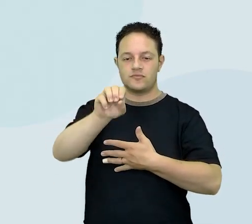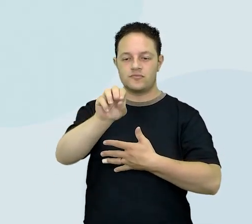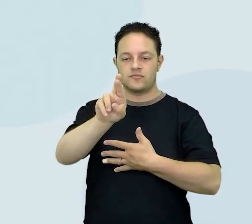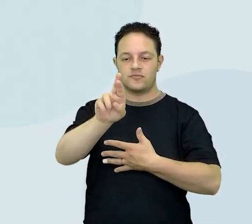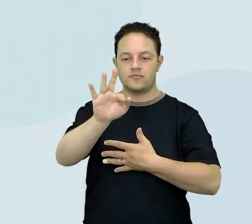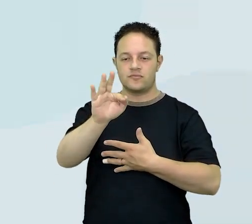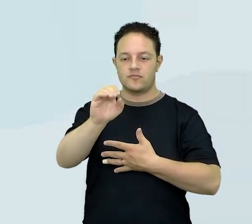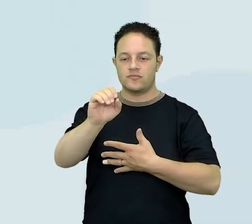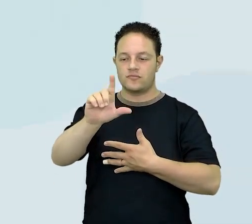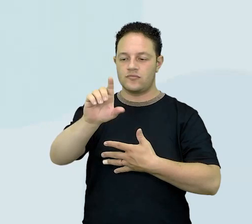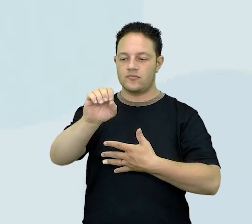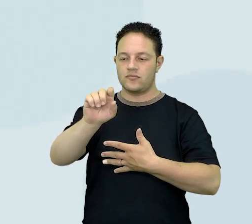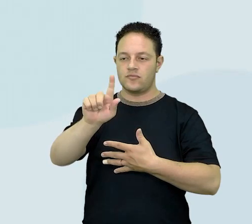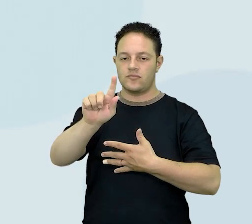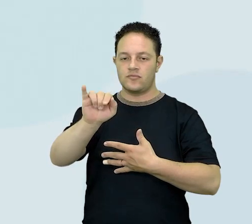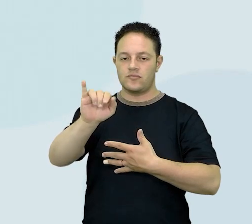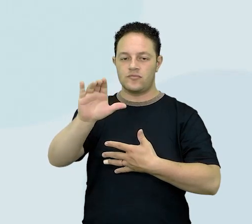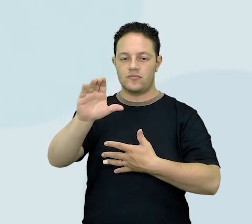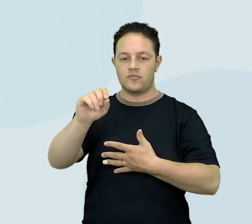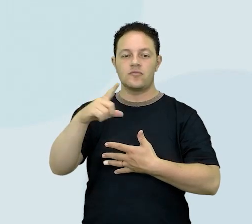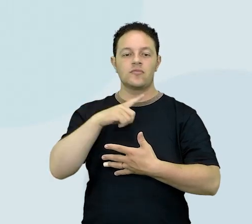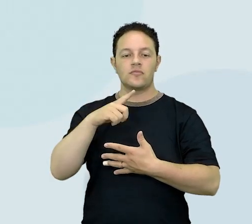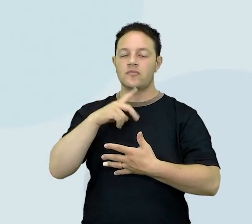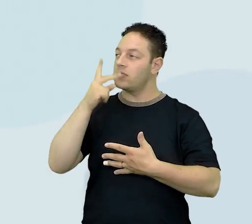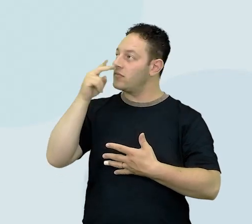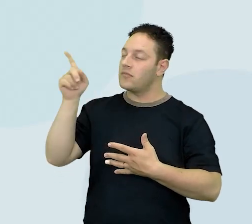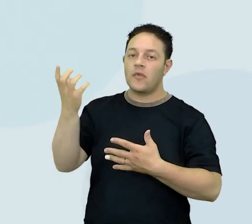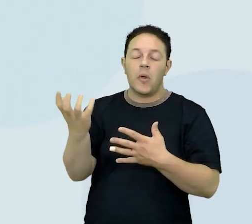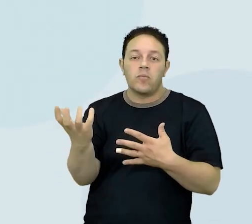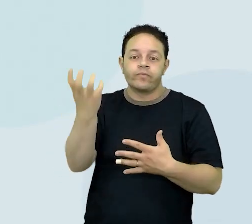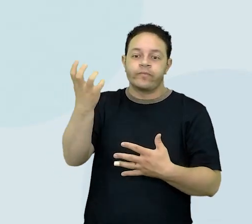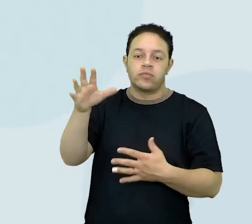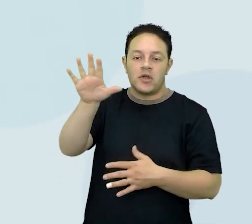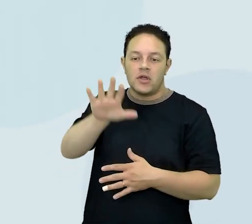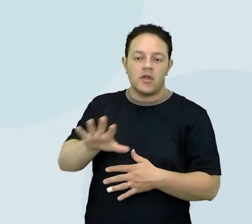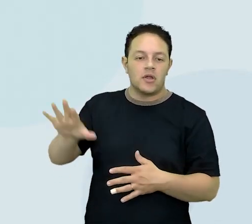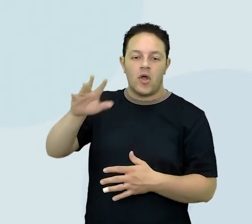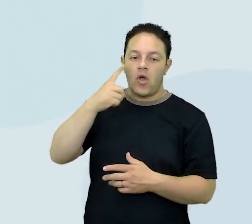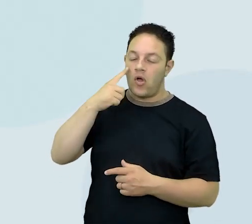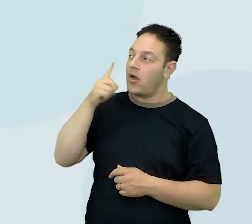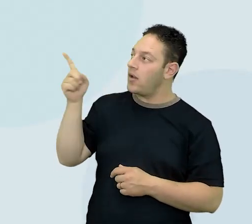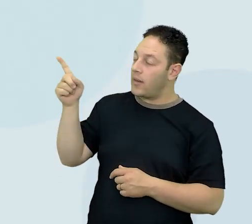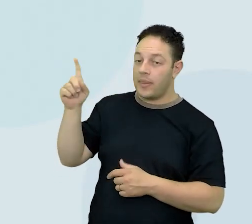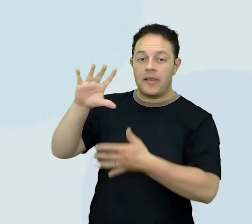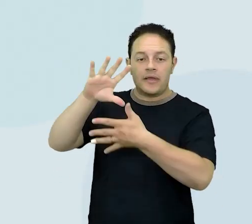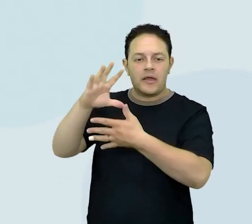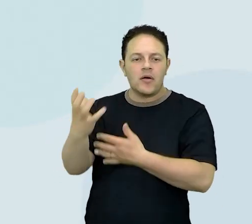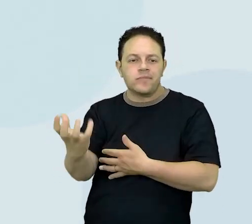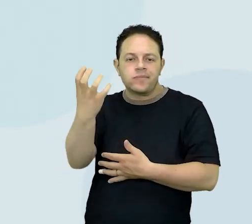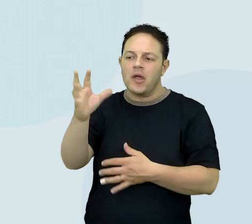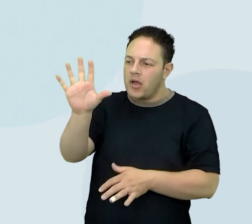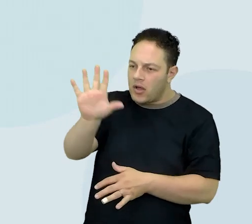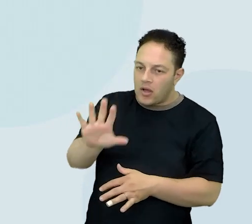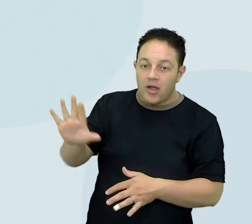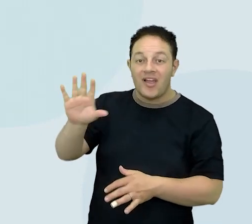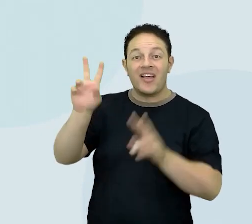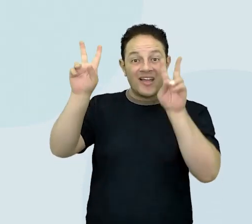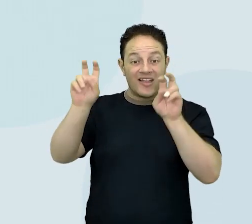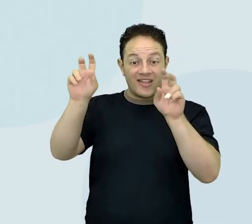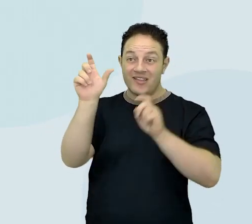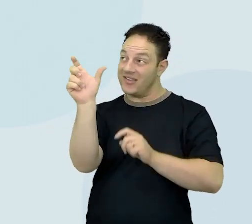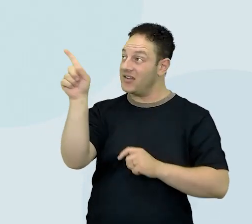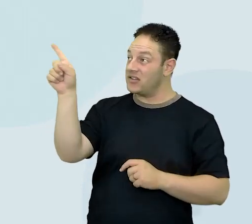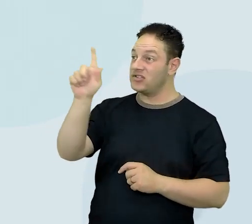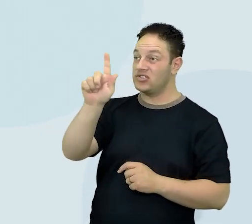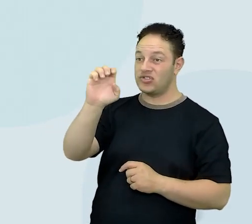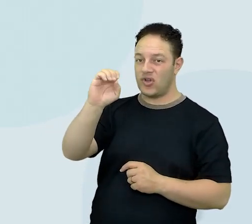geomorfológicos, que representam características do relevo de uma região. Você quer mostrar um relevo? Um mapa geomorfológico